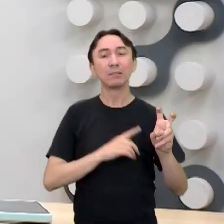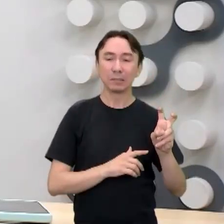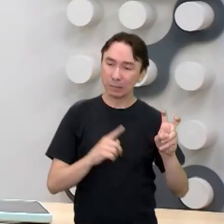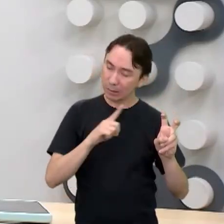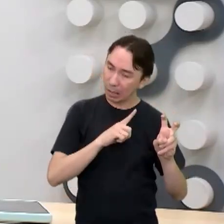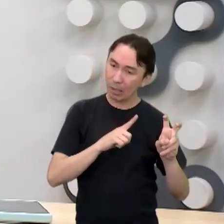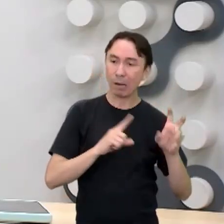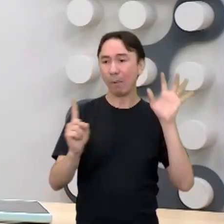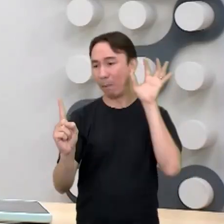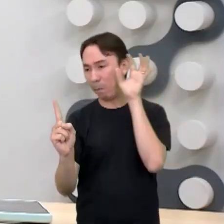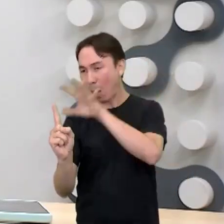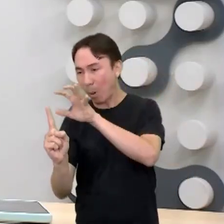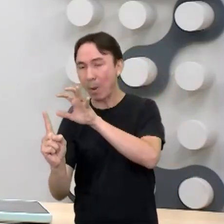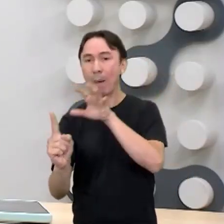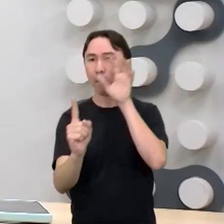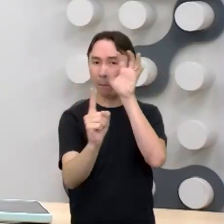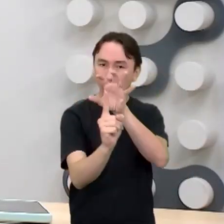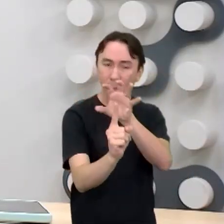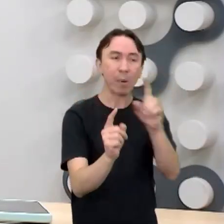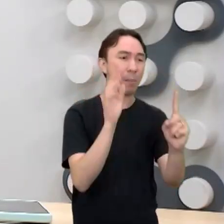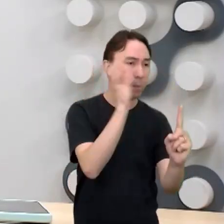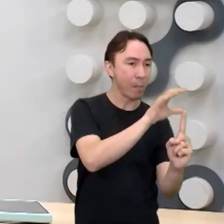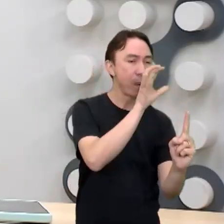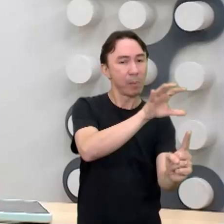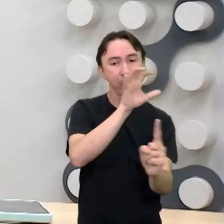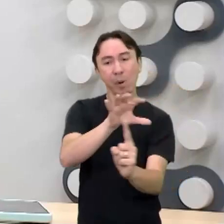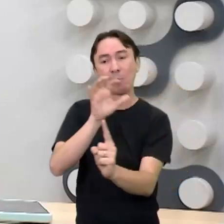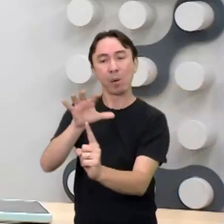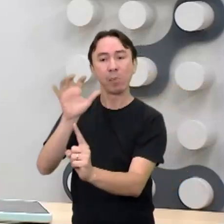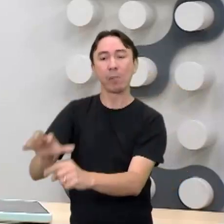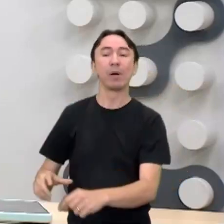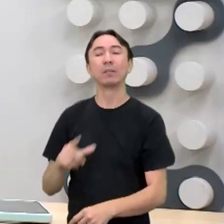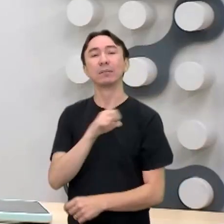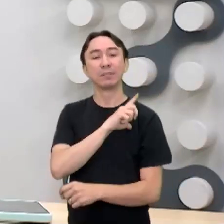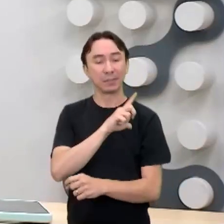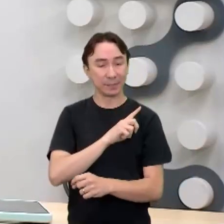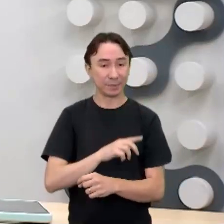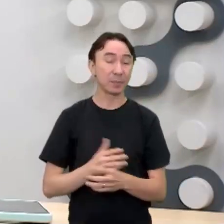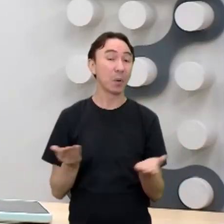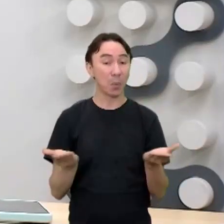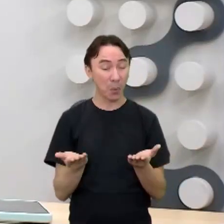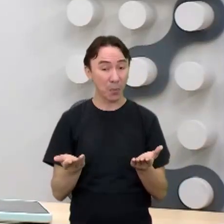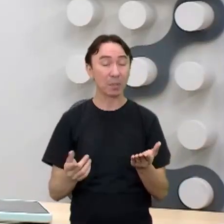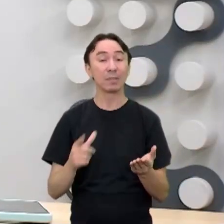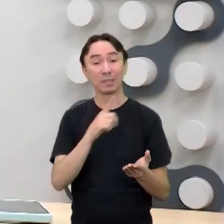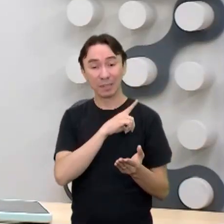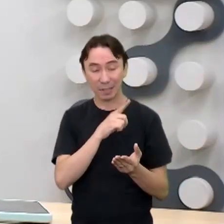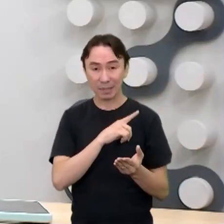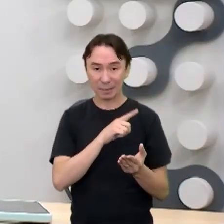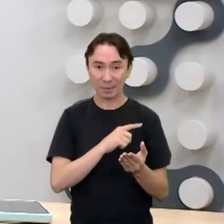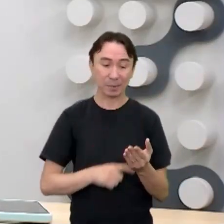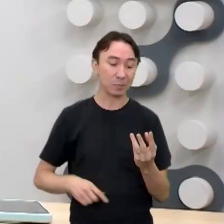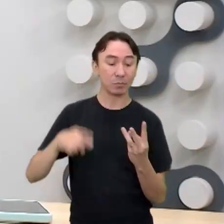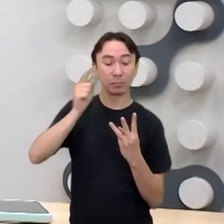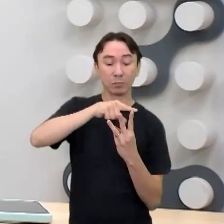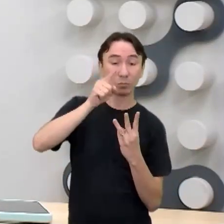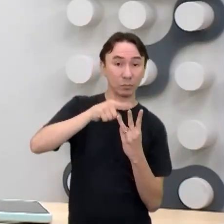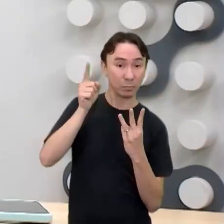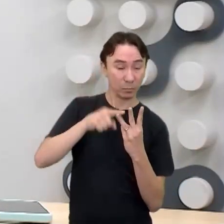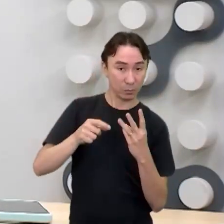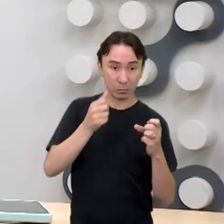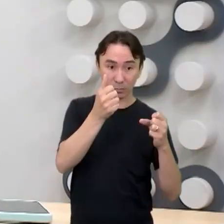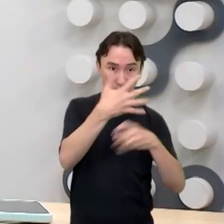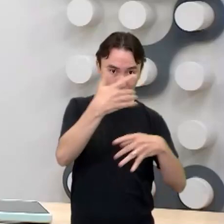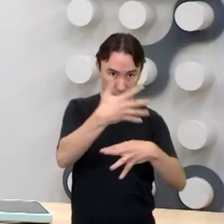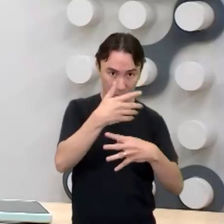essas cidades do Brasil. E aí a gente vai ver os níveis, né, os 3 subníveis que nós temos dessas 15 metrópoles. A começar